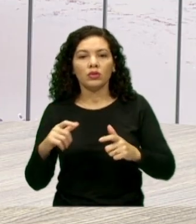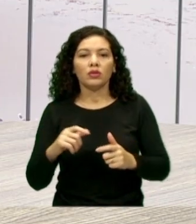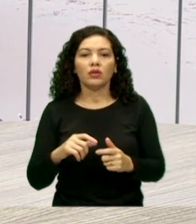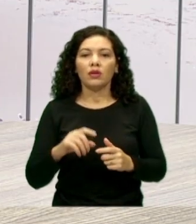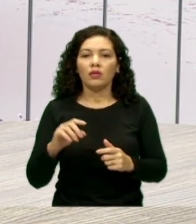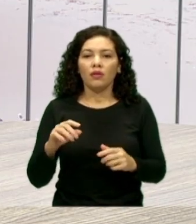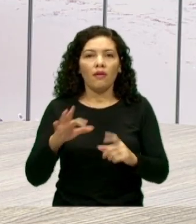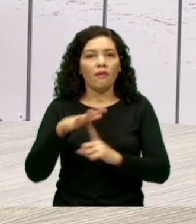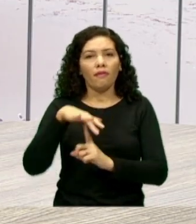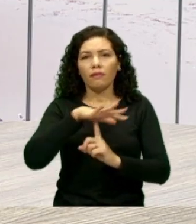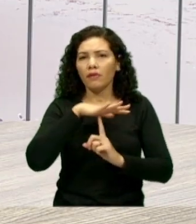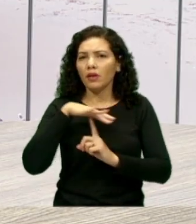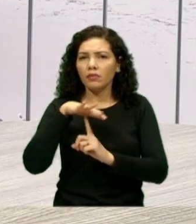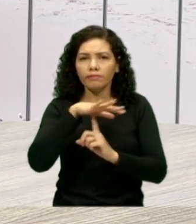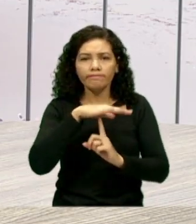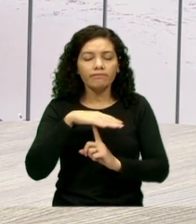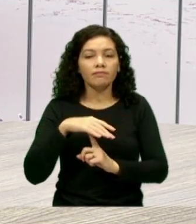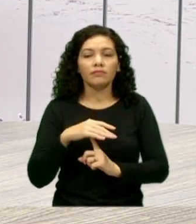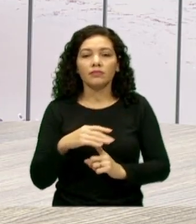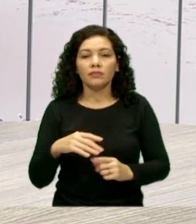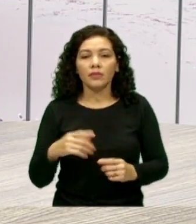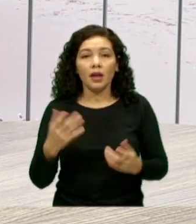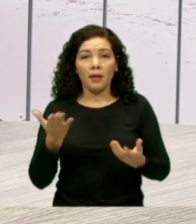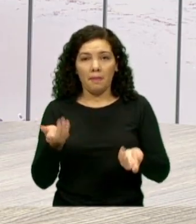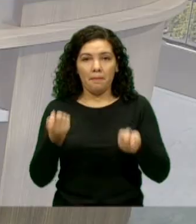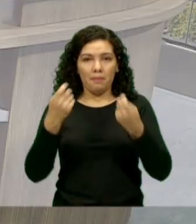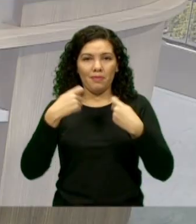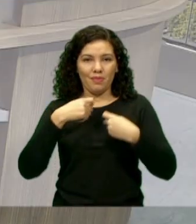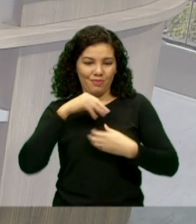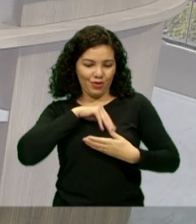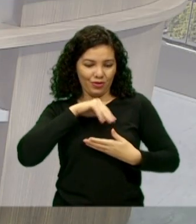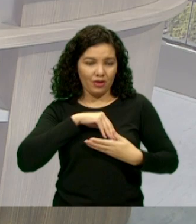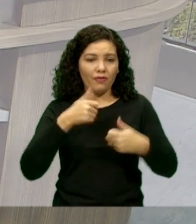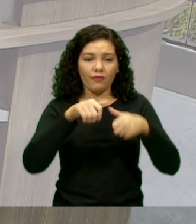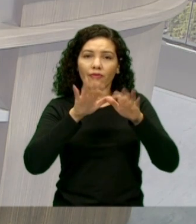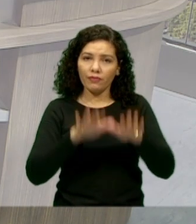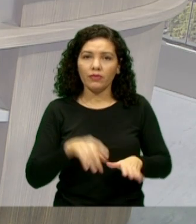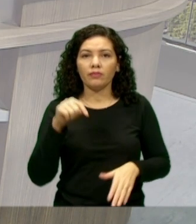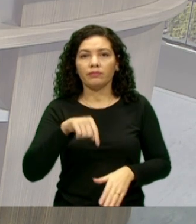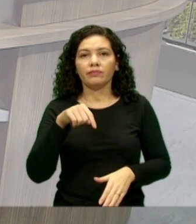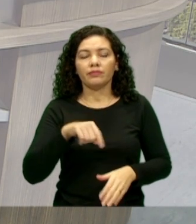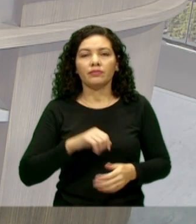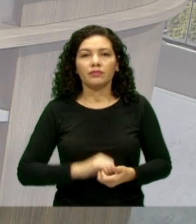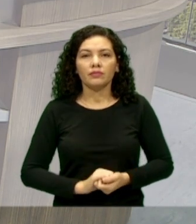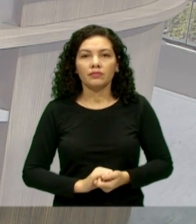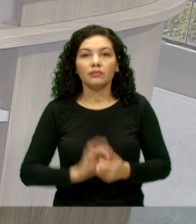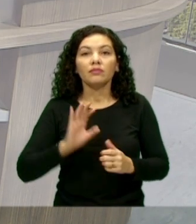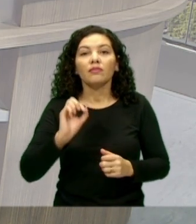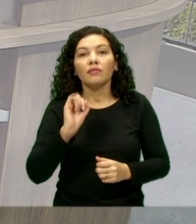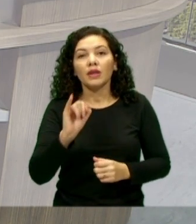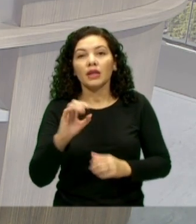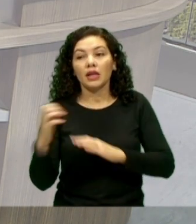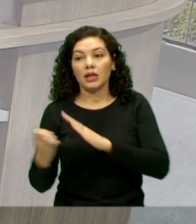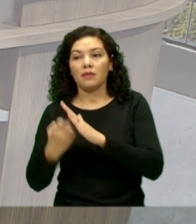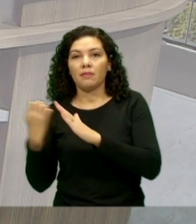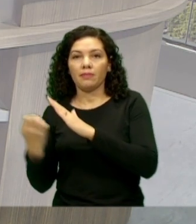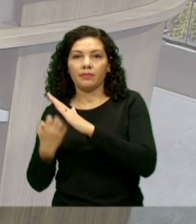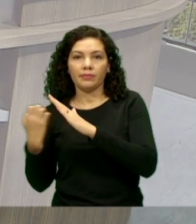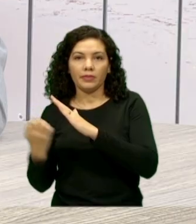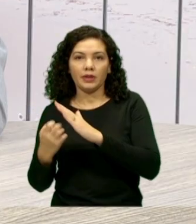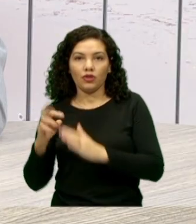em feirinha. Então, o meu dinheiro fica no município. Agora, se eu fosse um empresário